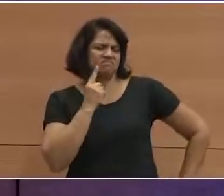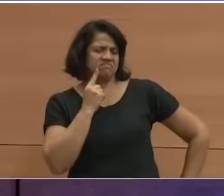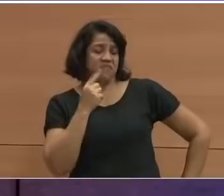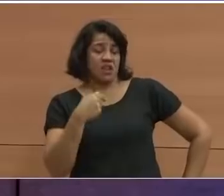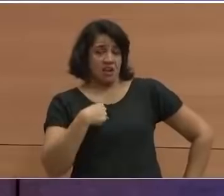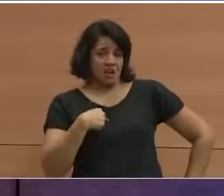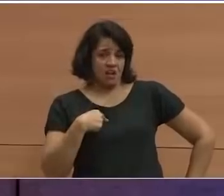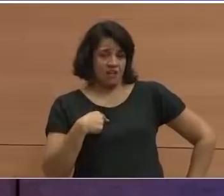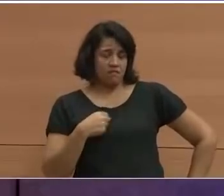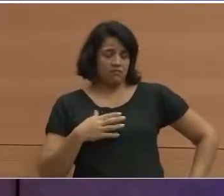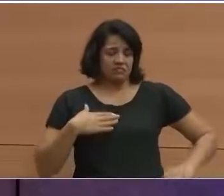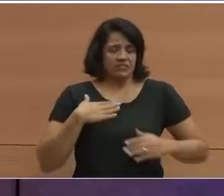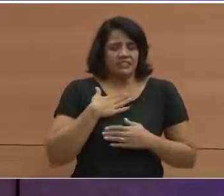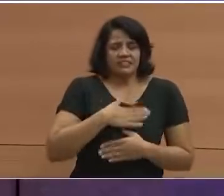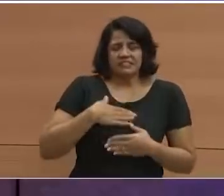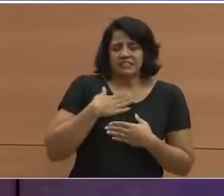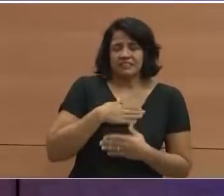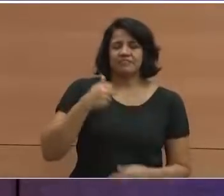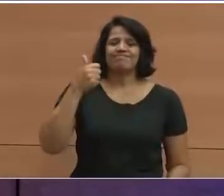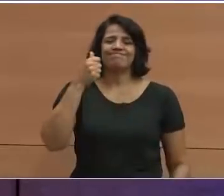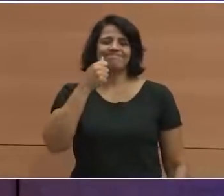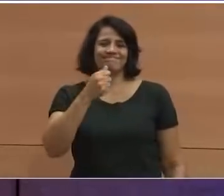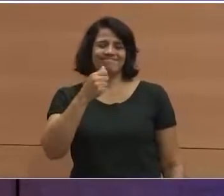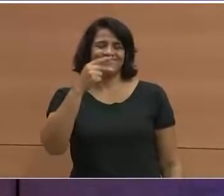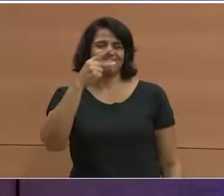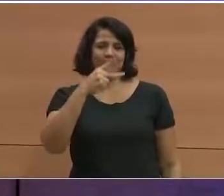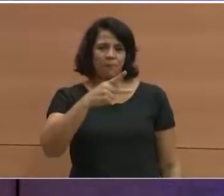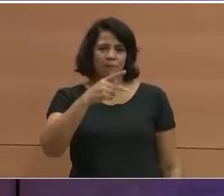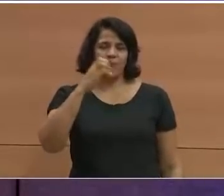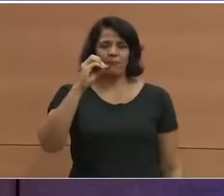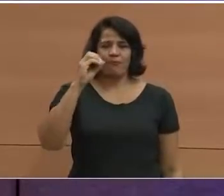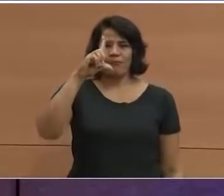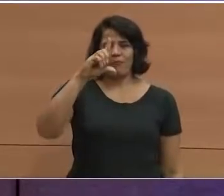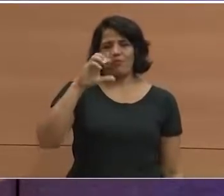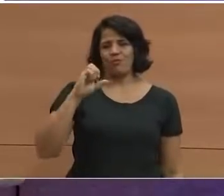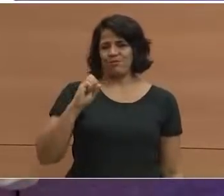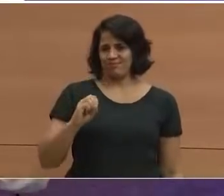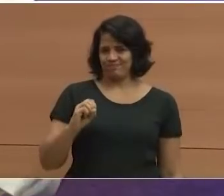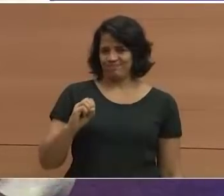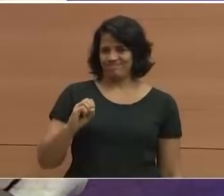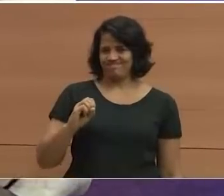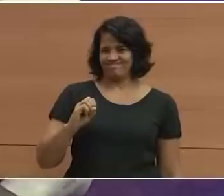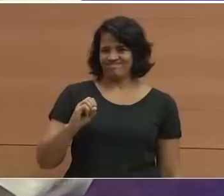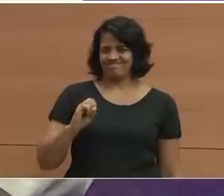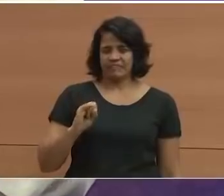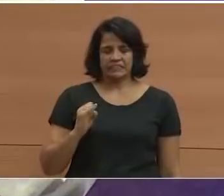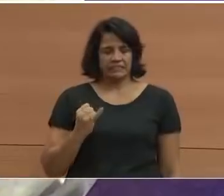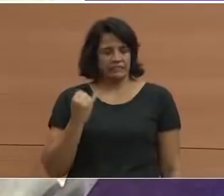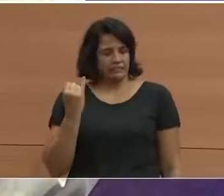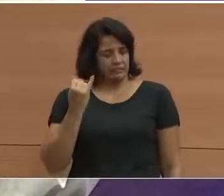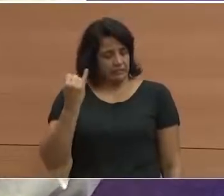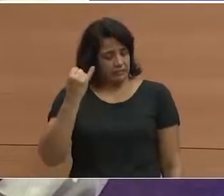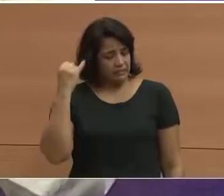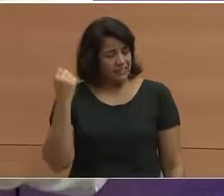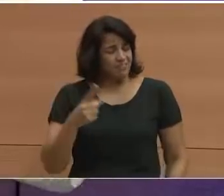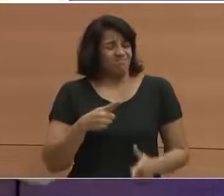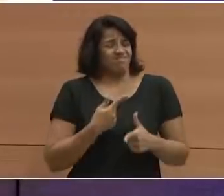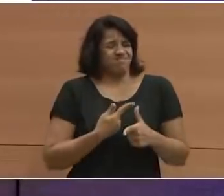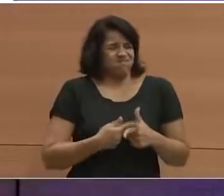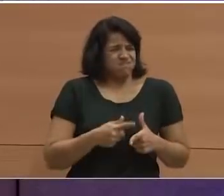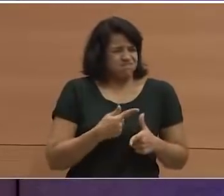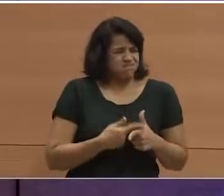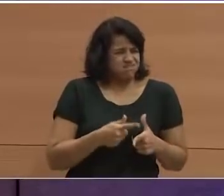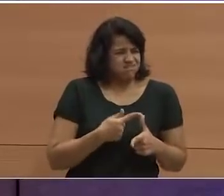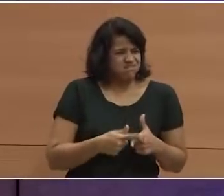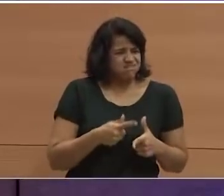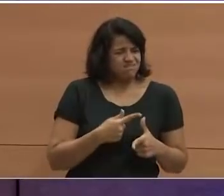Apolo. Então, esse foi o principal problema. E o Apolo, por ignorância